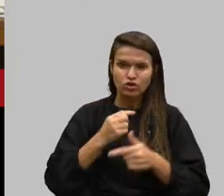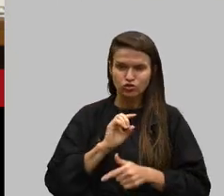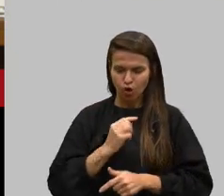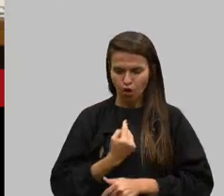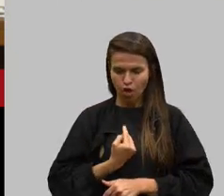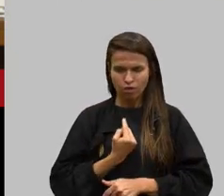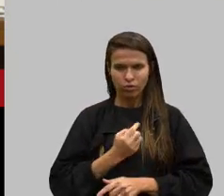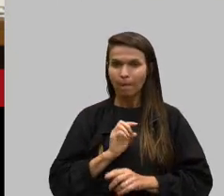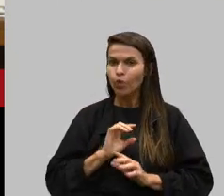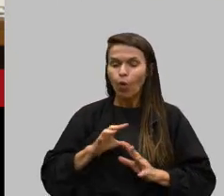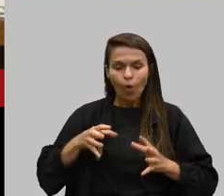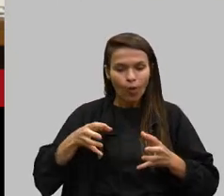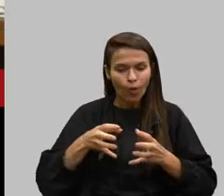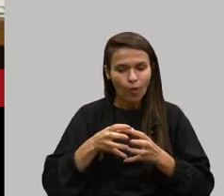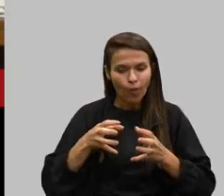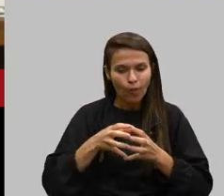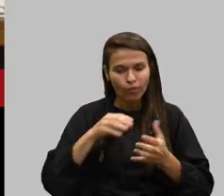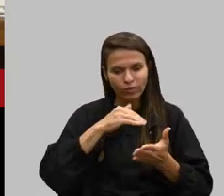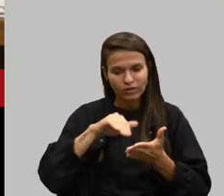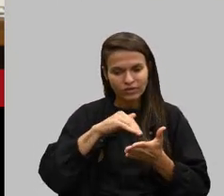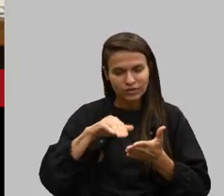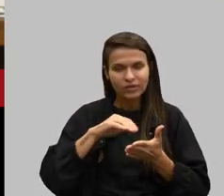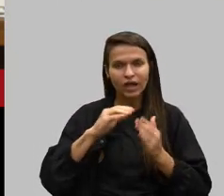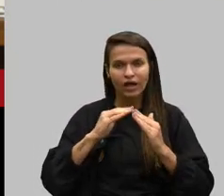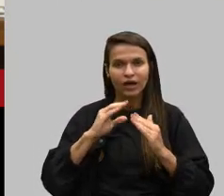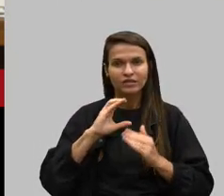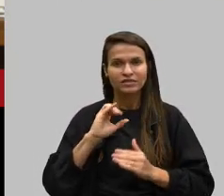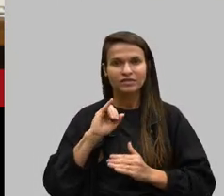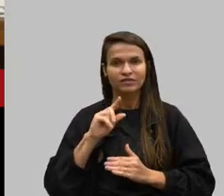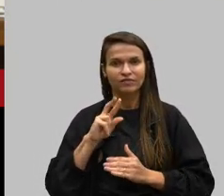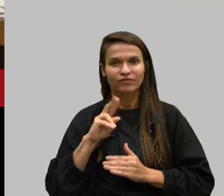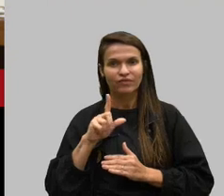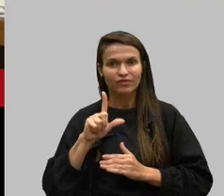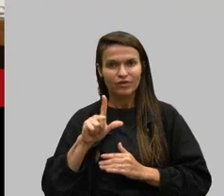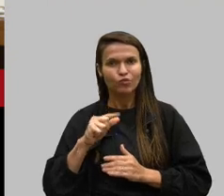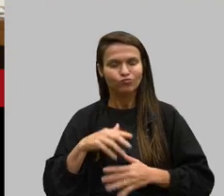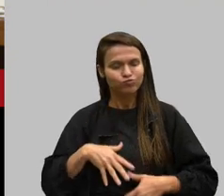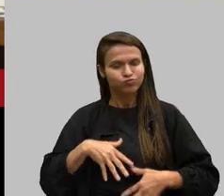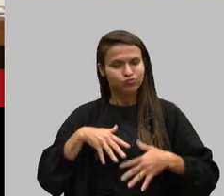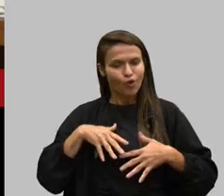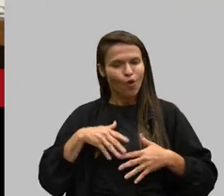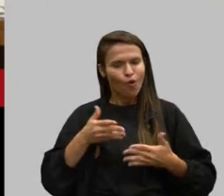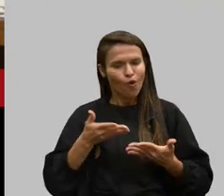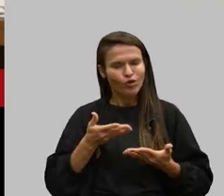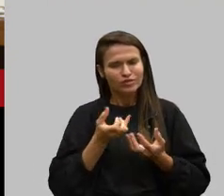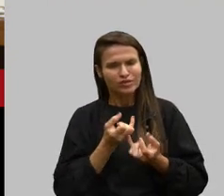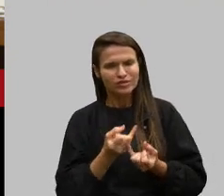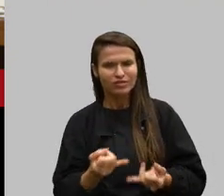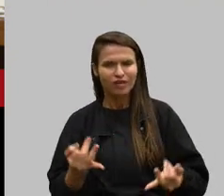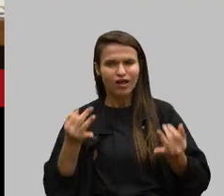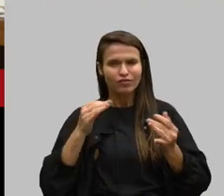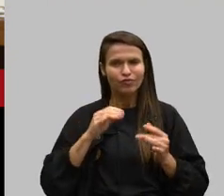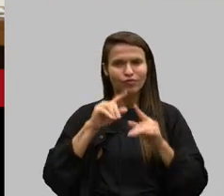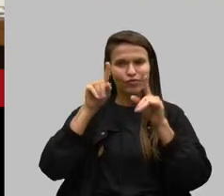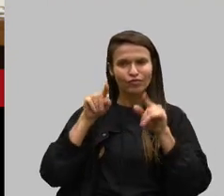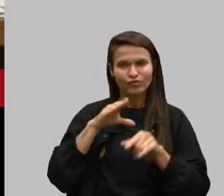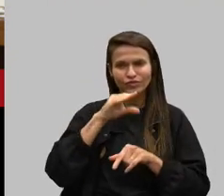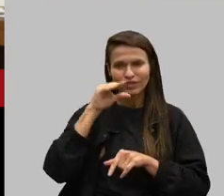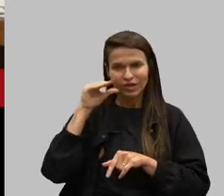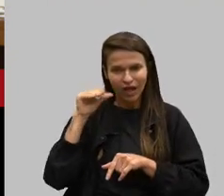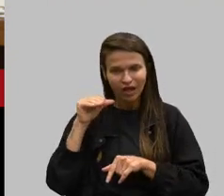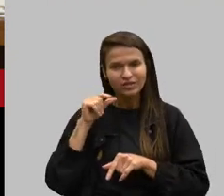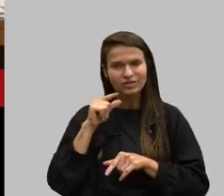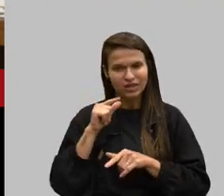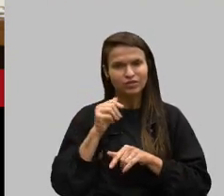toda a equipe da secretaria da casa civil que eu tenho orgulho de dizer que hoje conta com inúmeros funcionários que são de